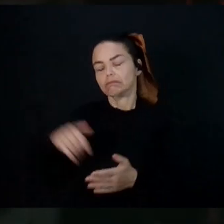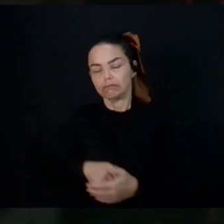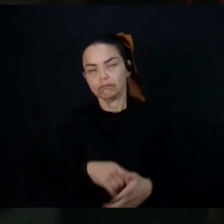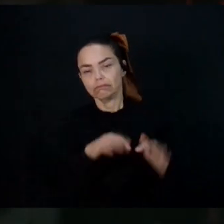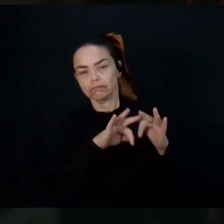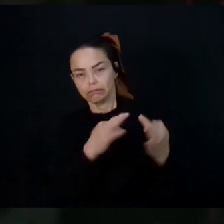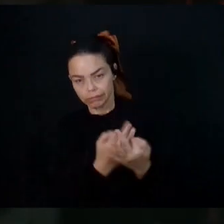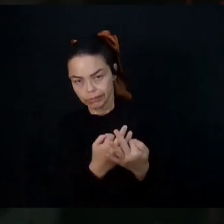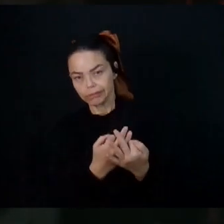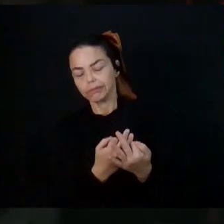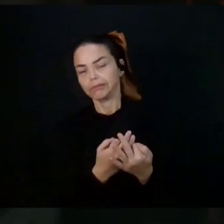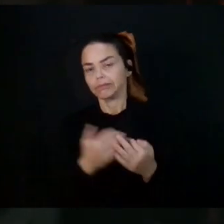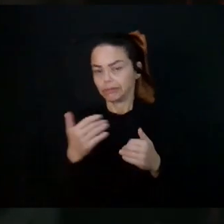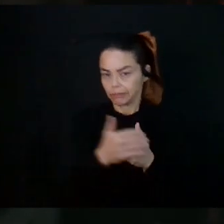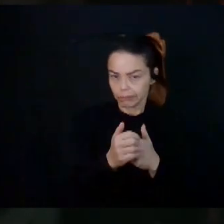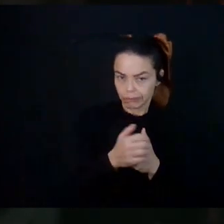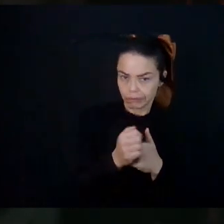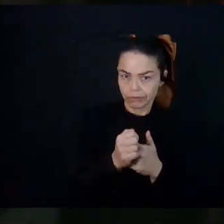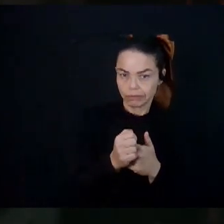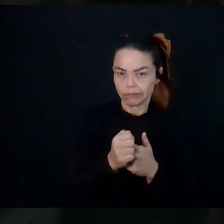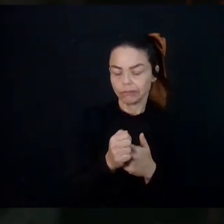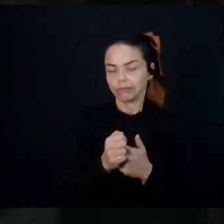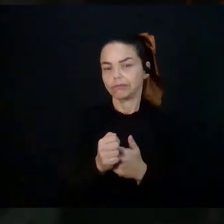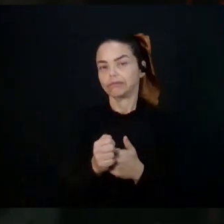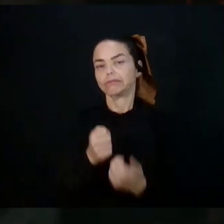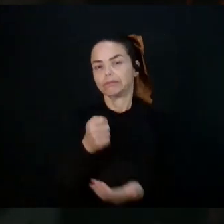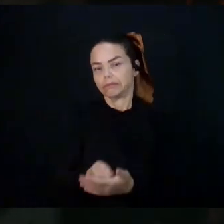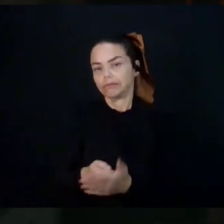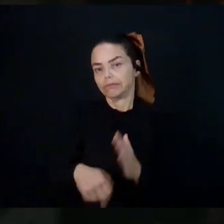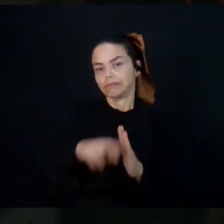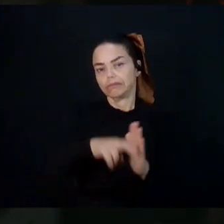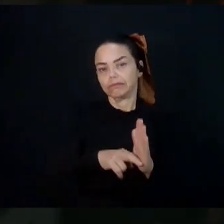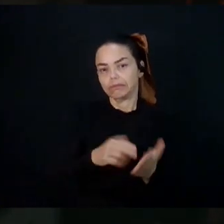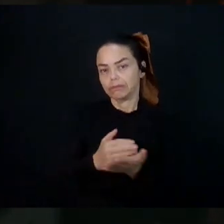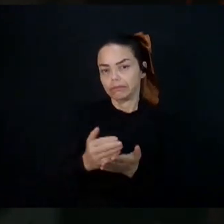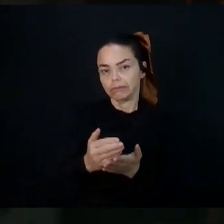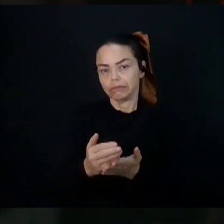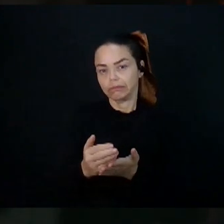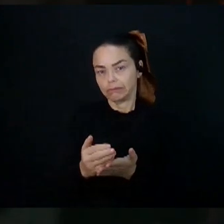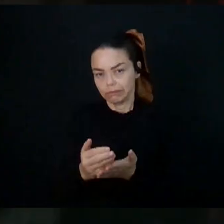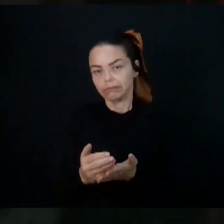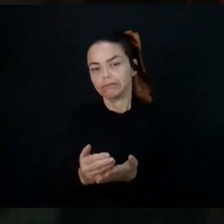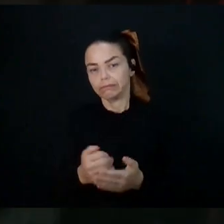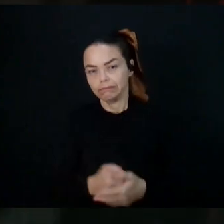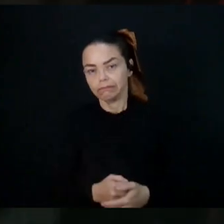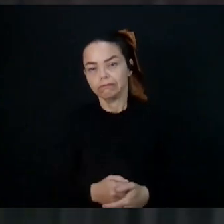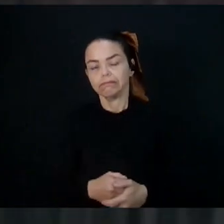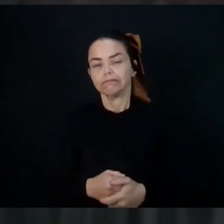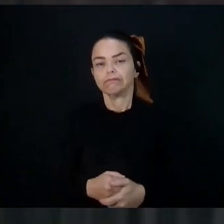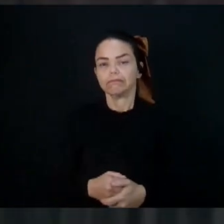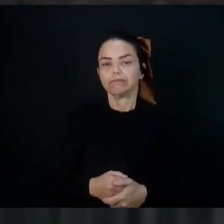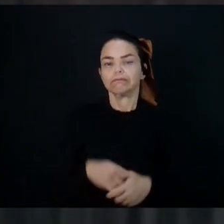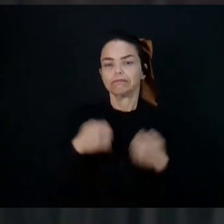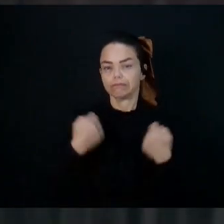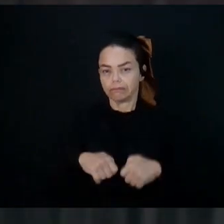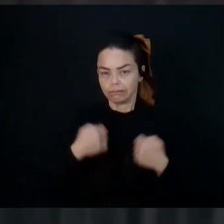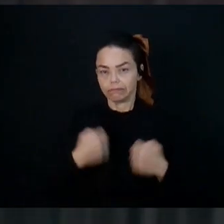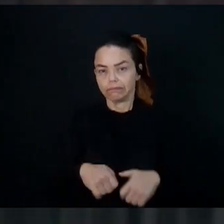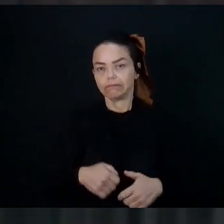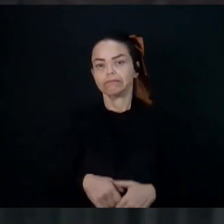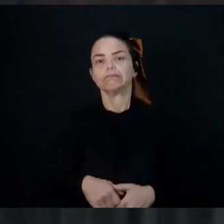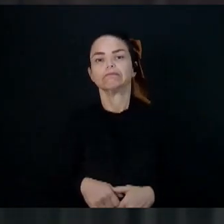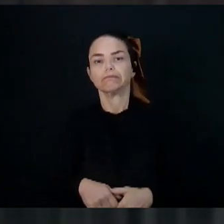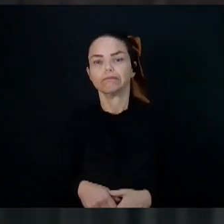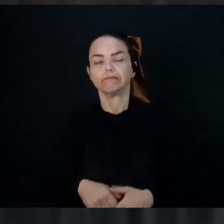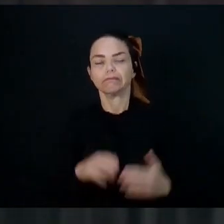deve acolher ou impor limites desde o começo, ou desde cedo, né, Sinara? Precisa equilibrar,